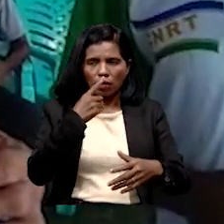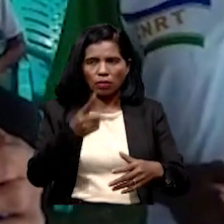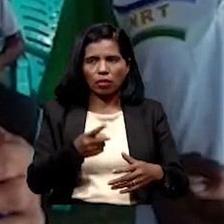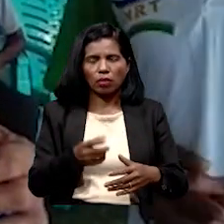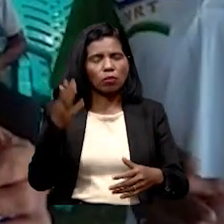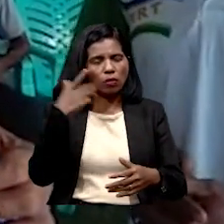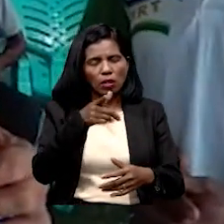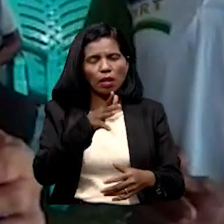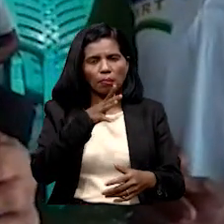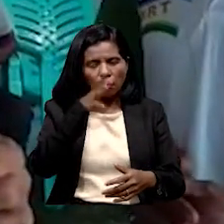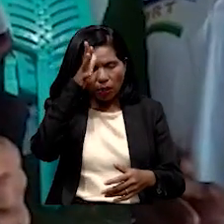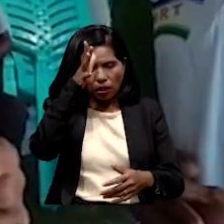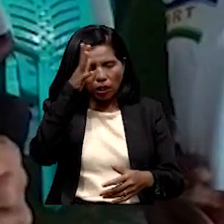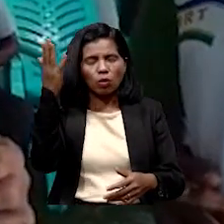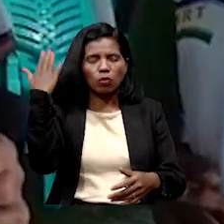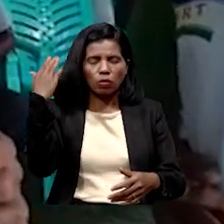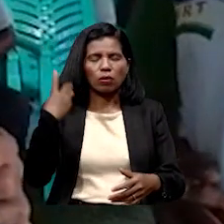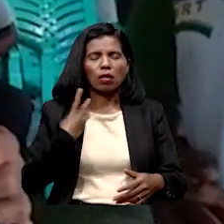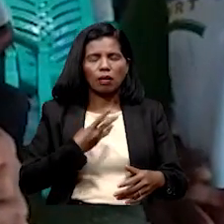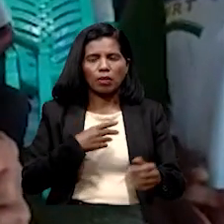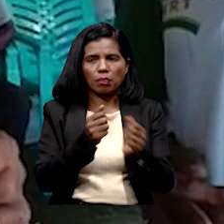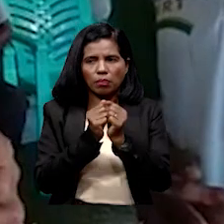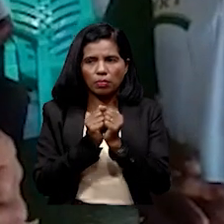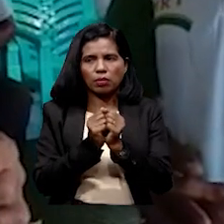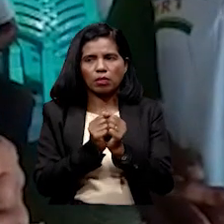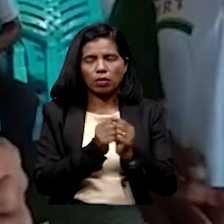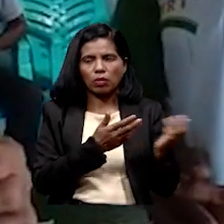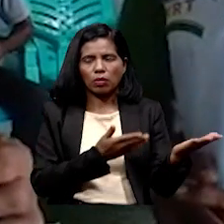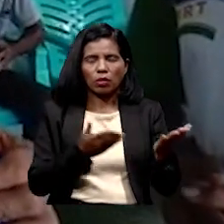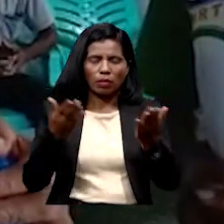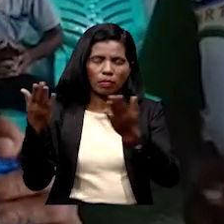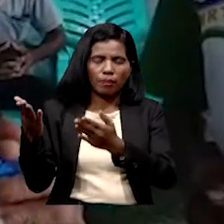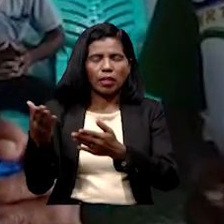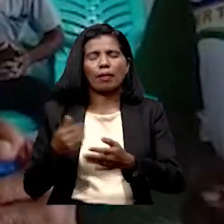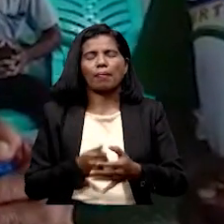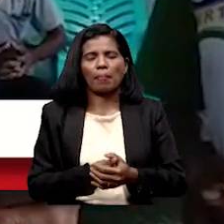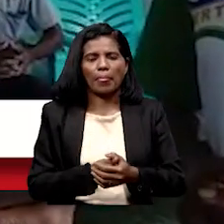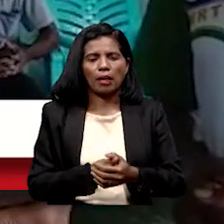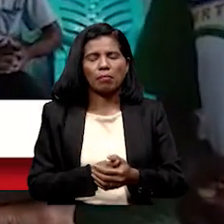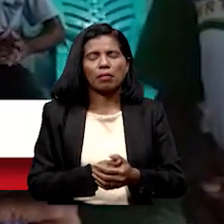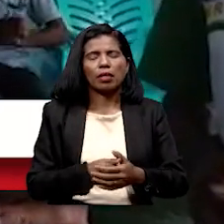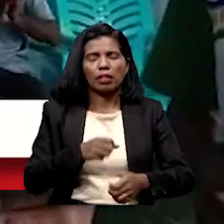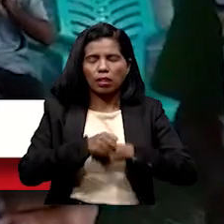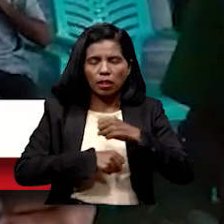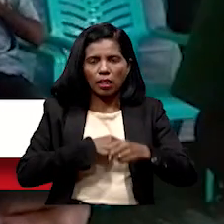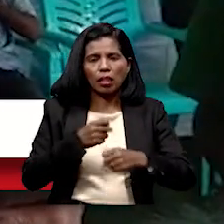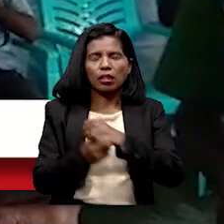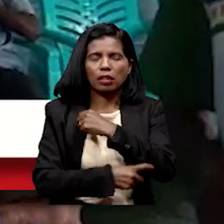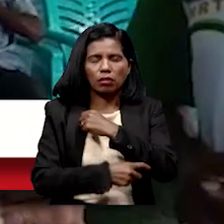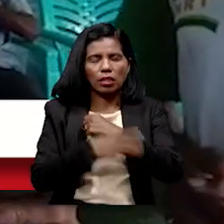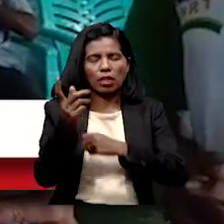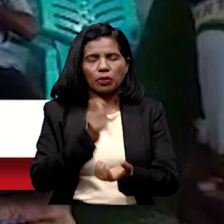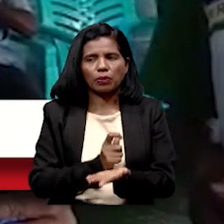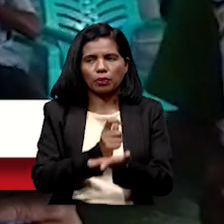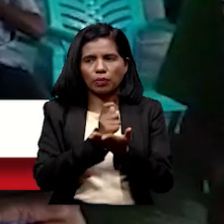muito, nem a ema que se descobre a mim, porque a amba castigo já está uru. Nem a guardia que está se, me vi a minha noi, la